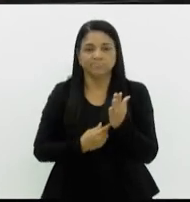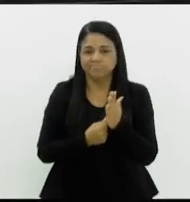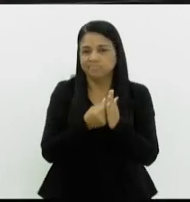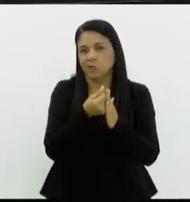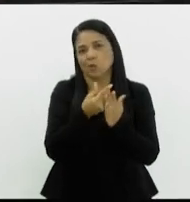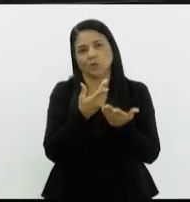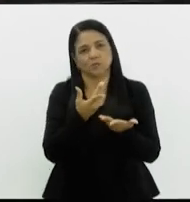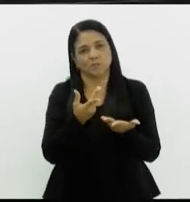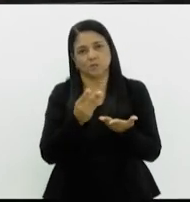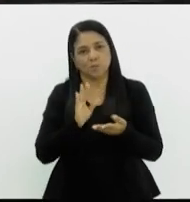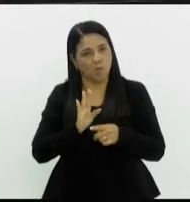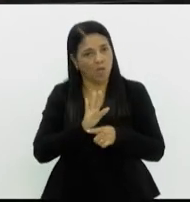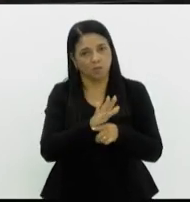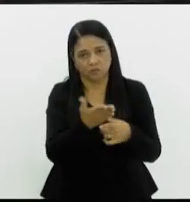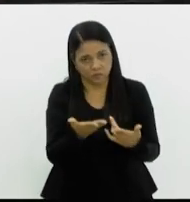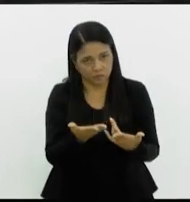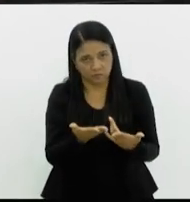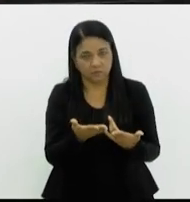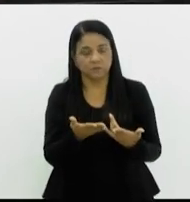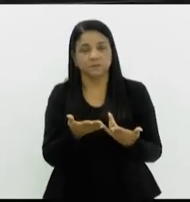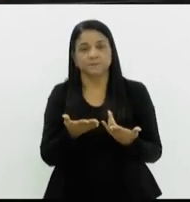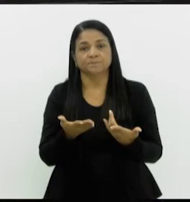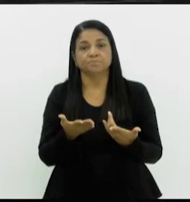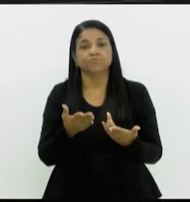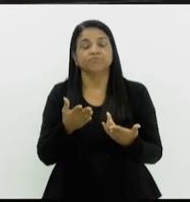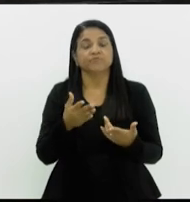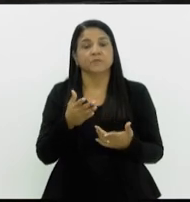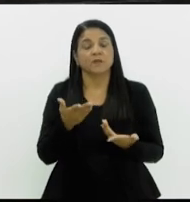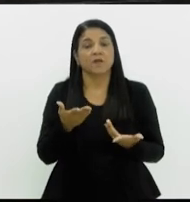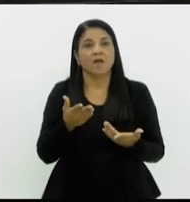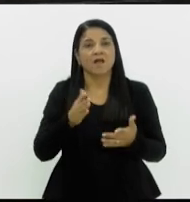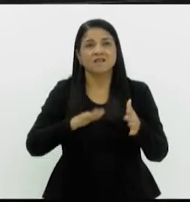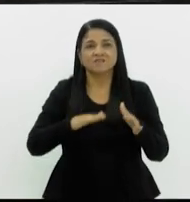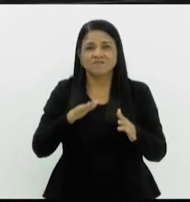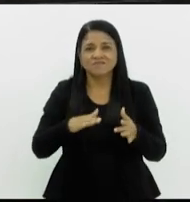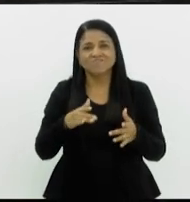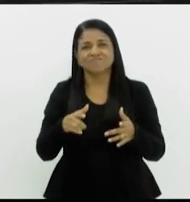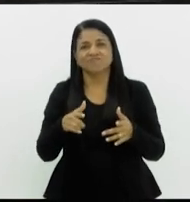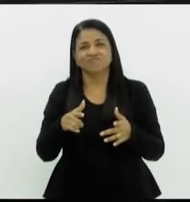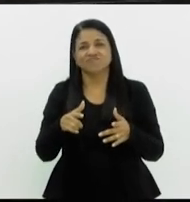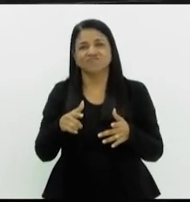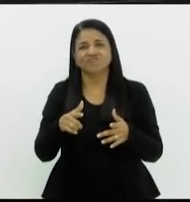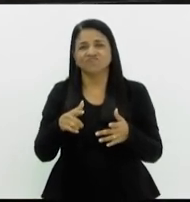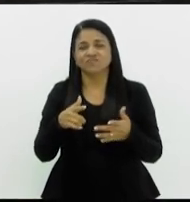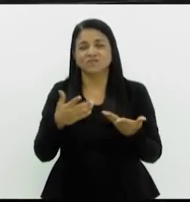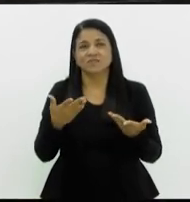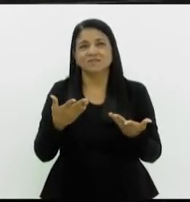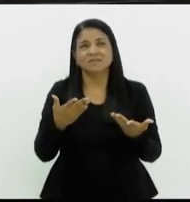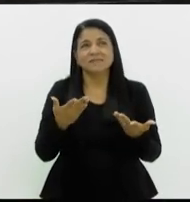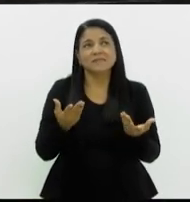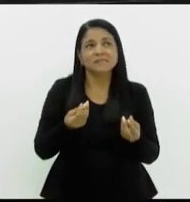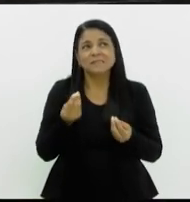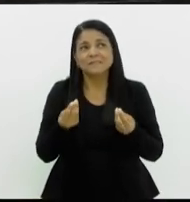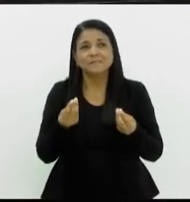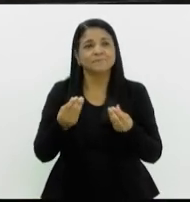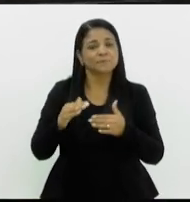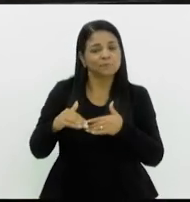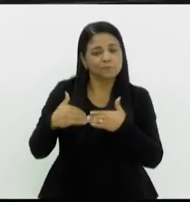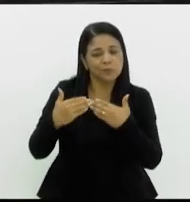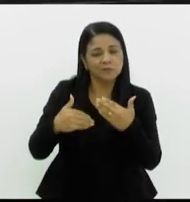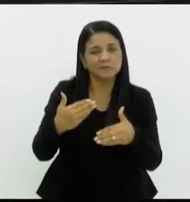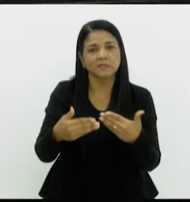orçamentária dessa mulher, mas, então, muitas vezes, elas estão completamente comprometidas num